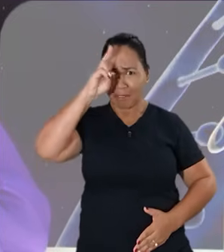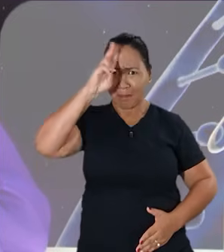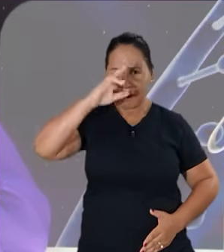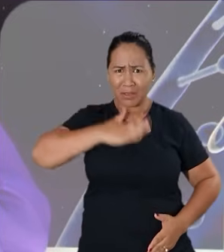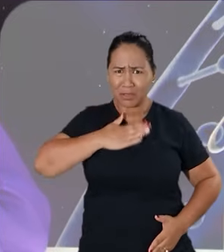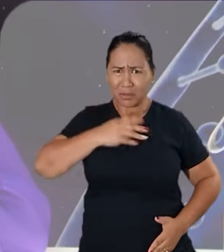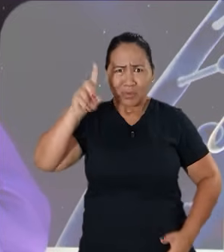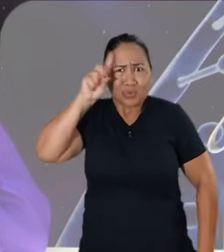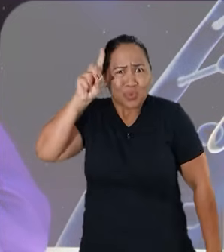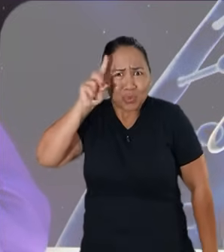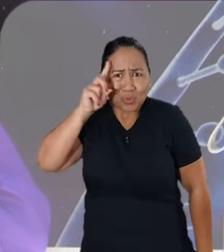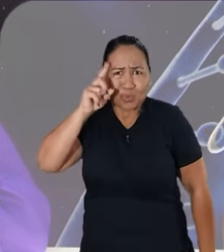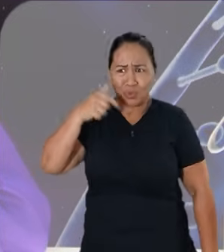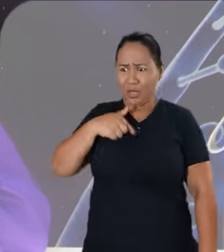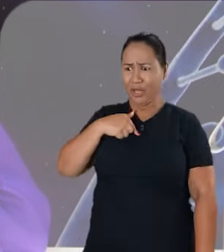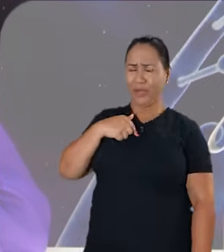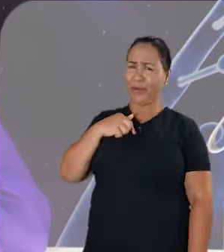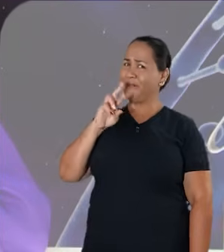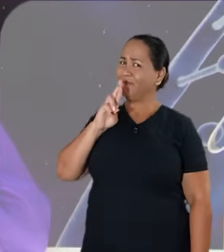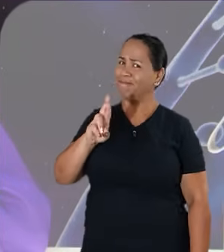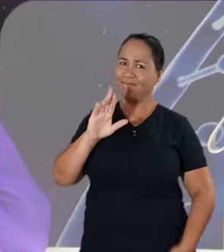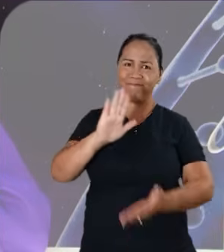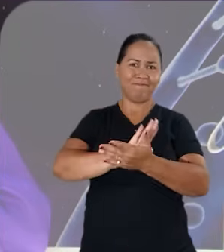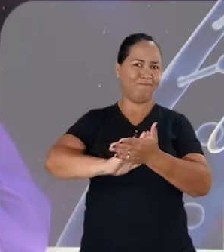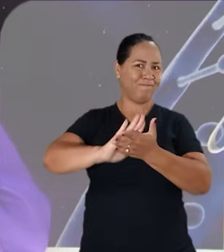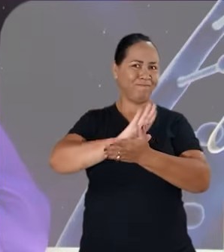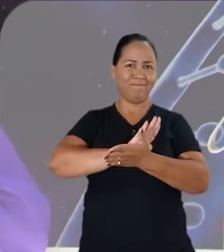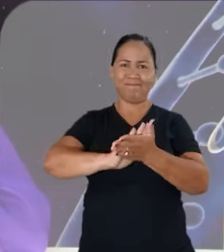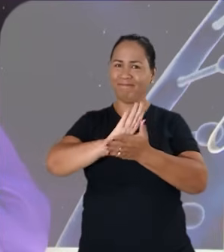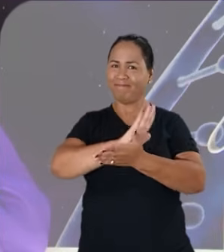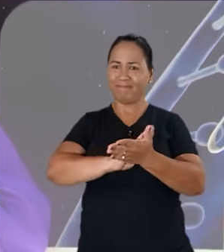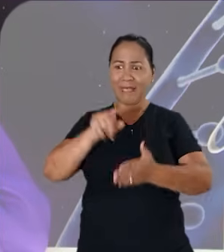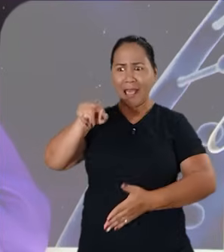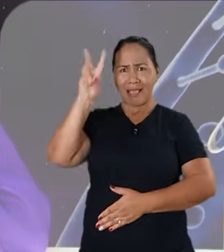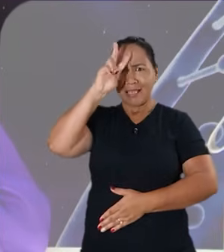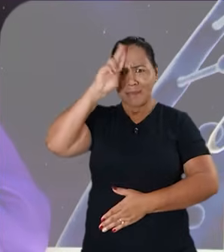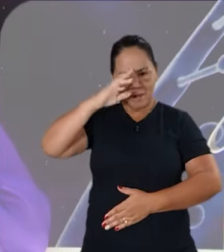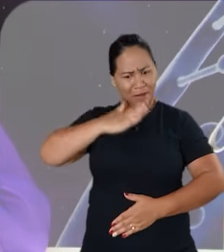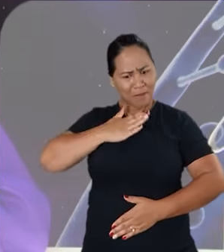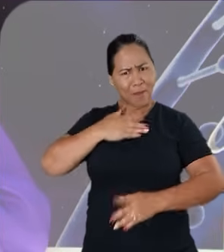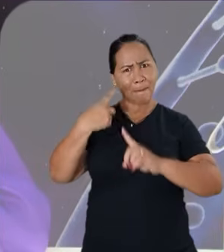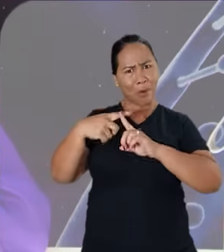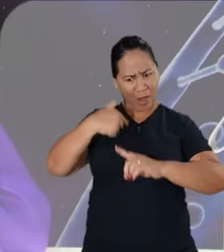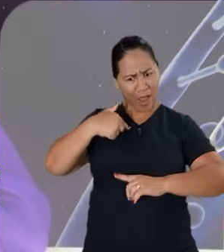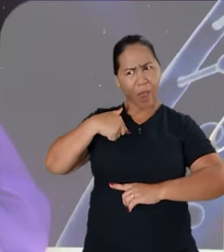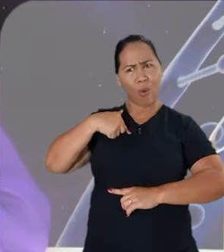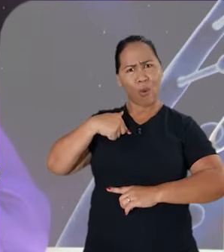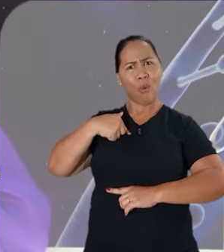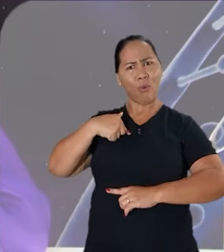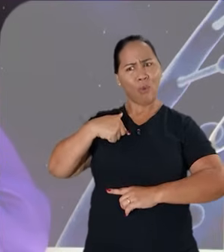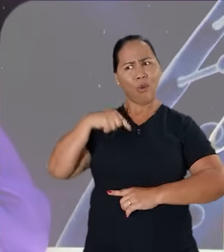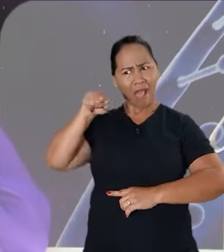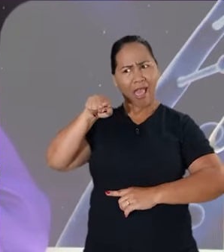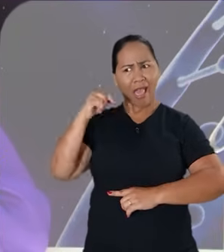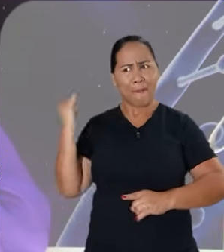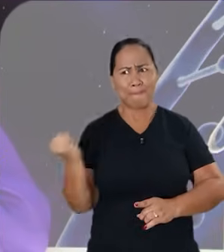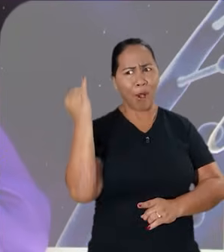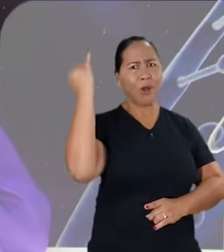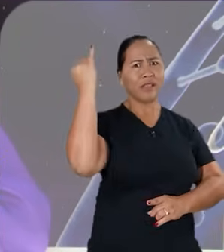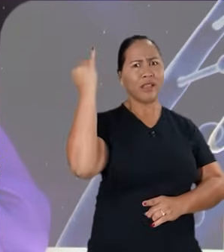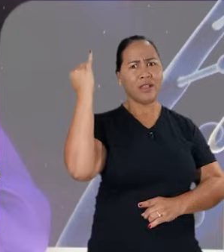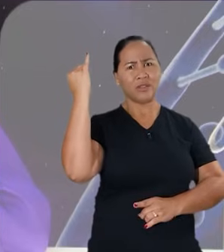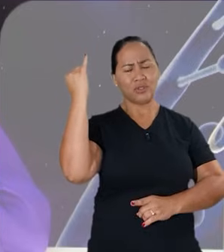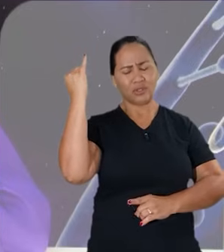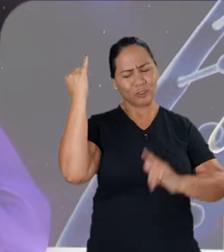dia. Uau! E é sobre isso que nós estamos falando. Se aquela pessoa lembrou de você porque você é